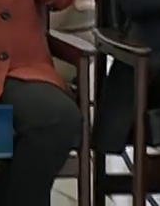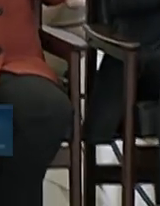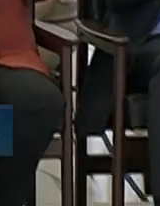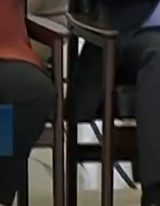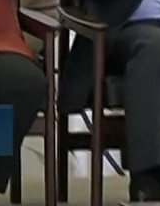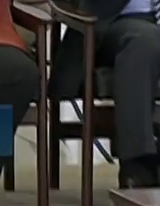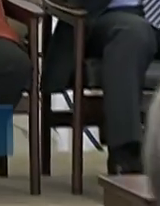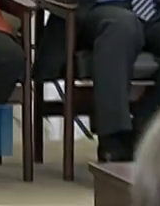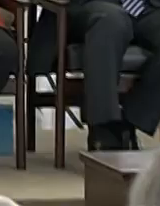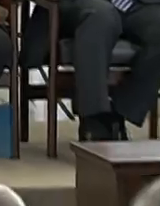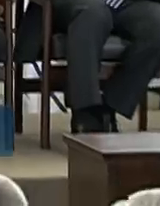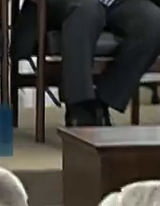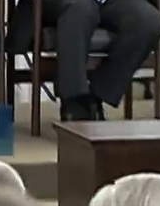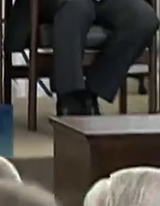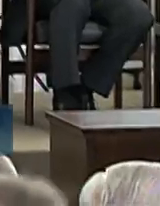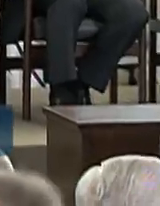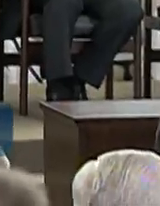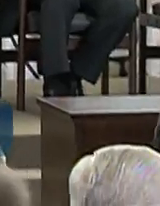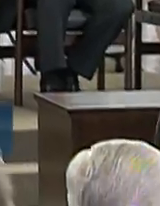Juan,